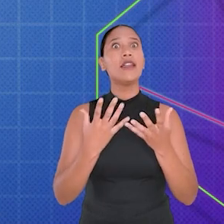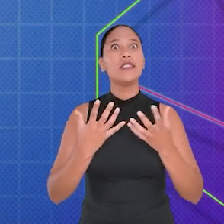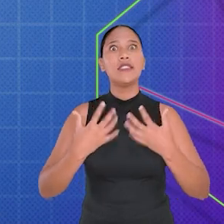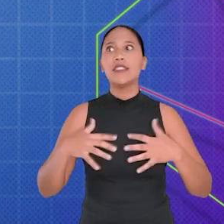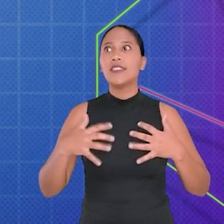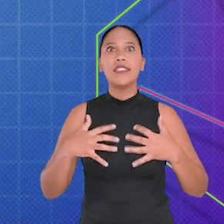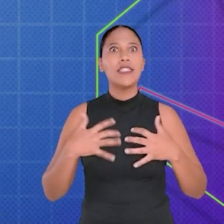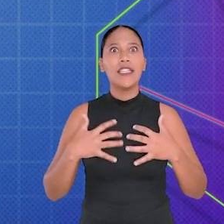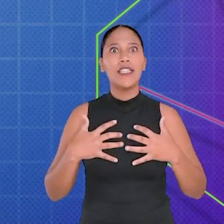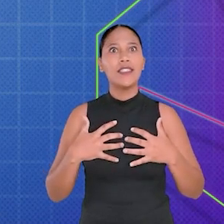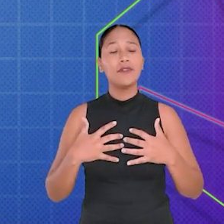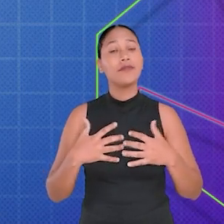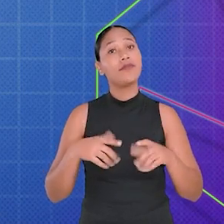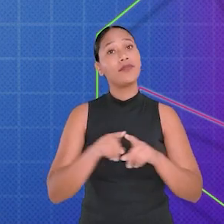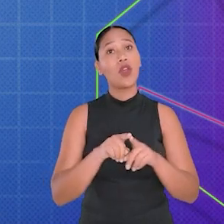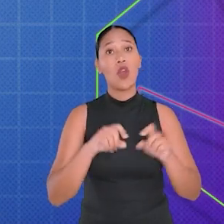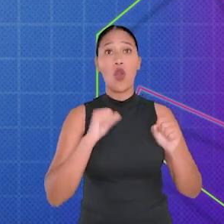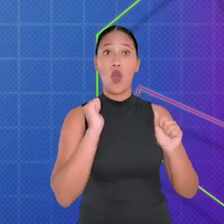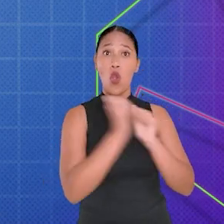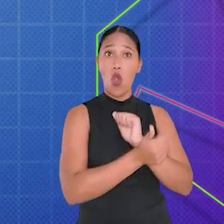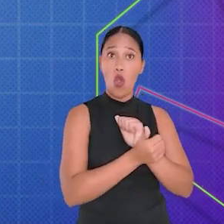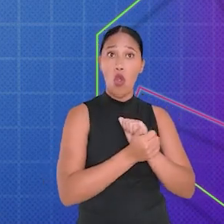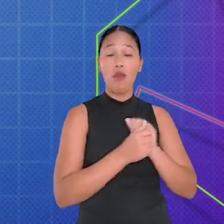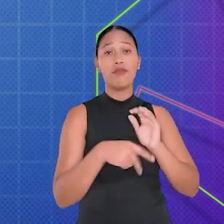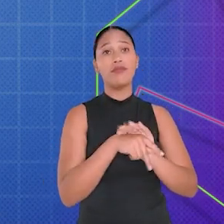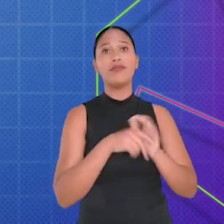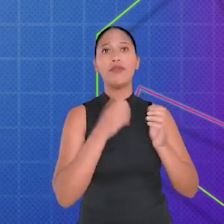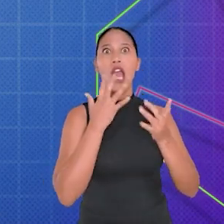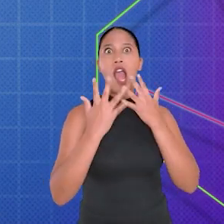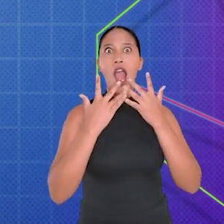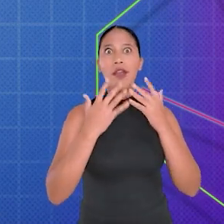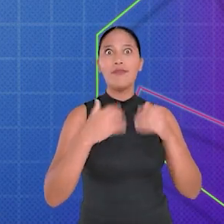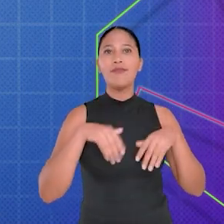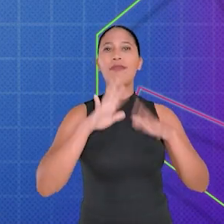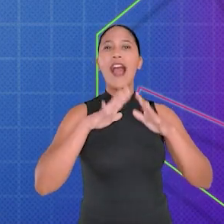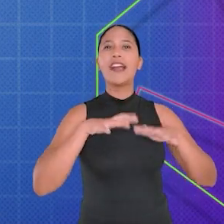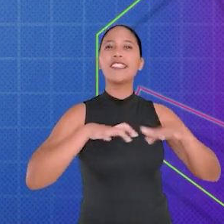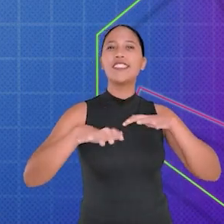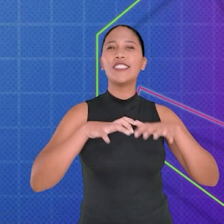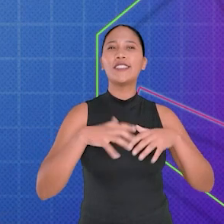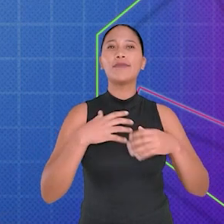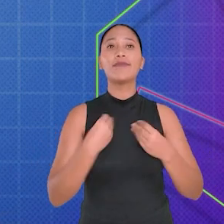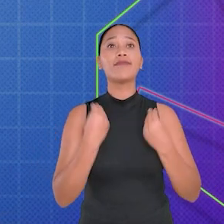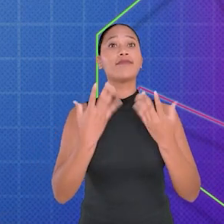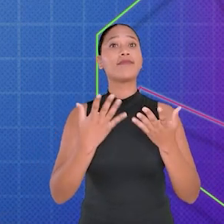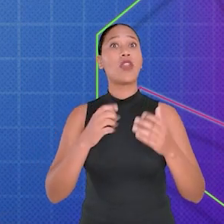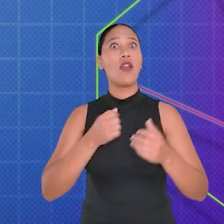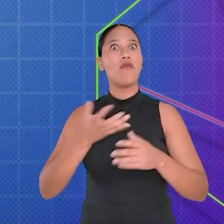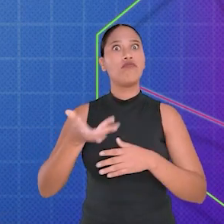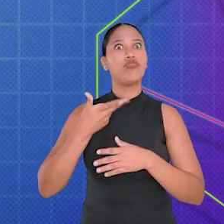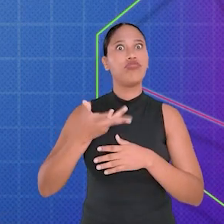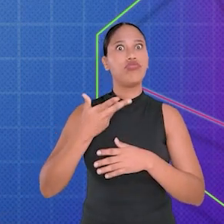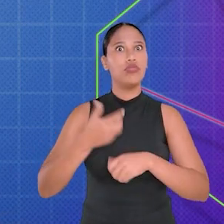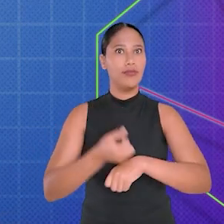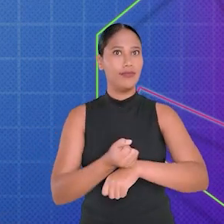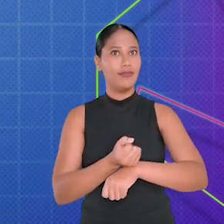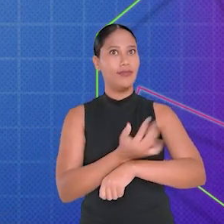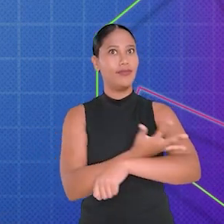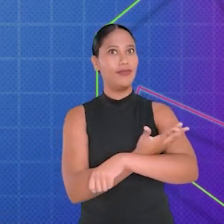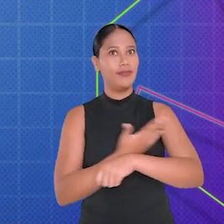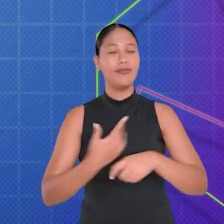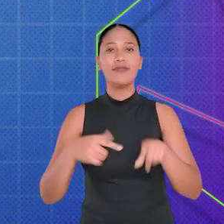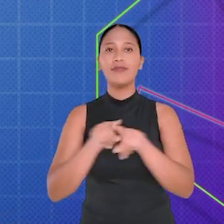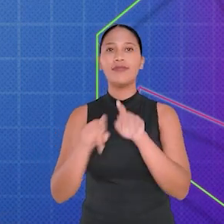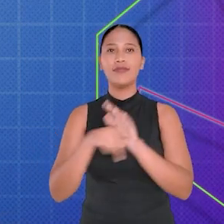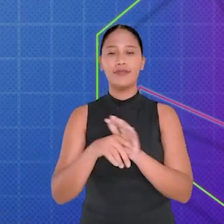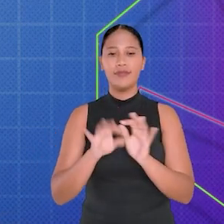uma atmosfera tensa e assustadora, enquanto um jogo de corrida pode usar cores vibrantes e um design mais dinâmico para transmitir uma sensação de velocidade e